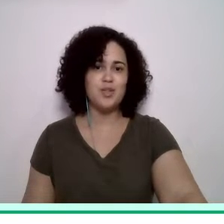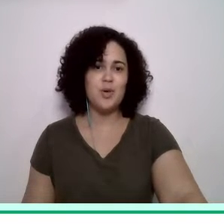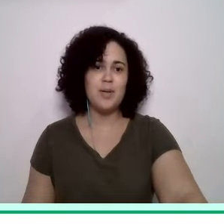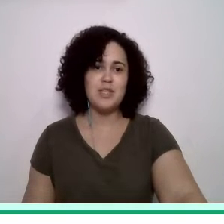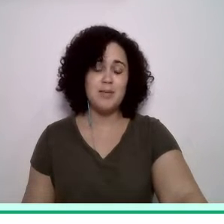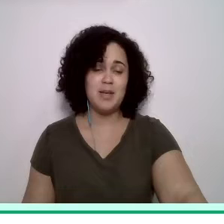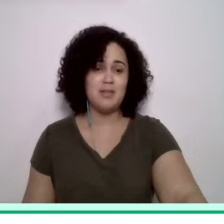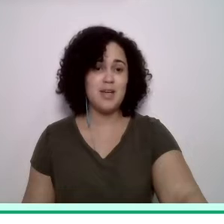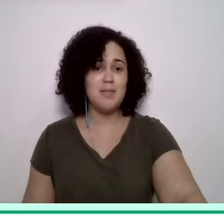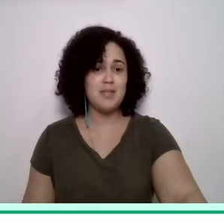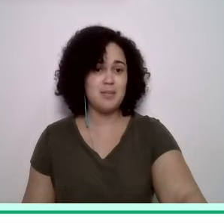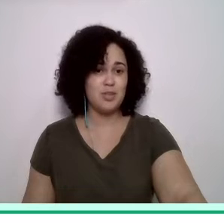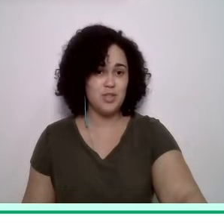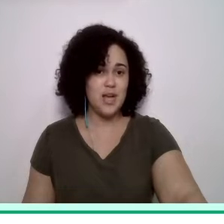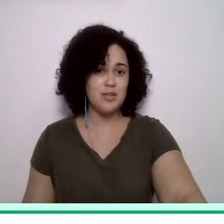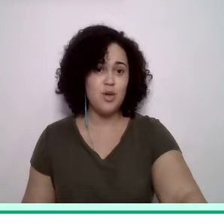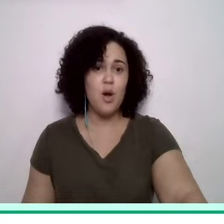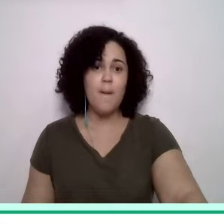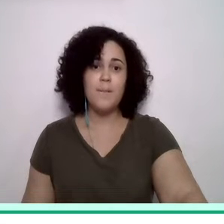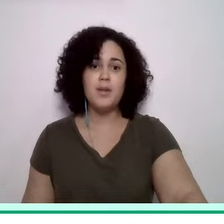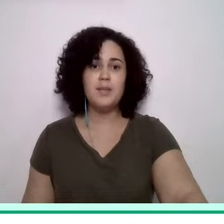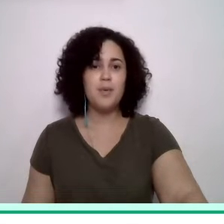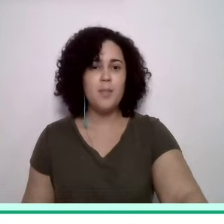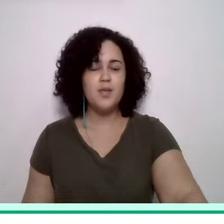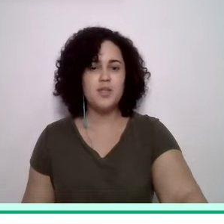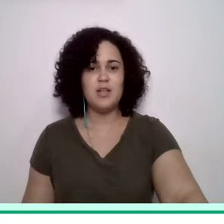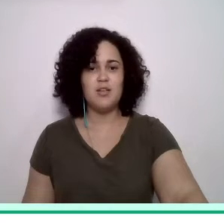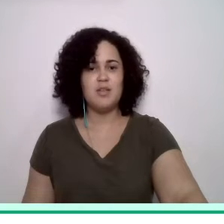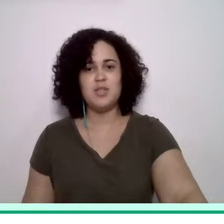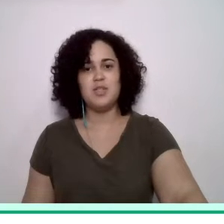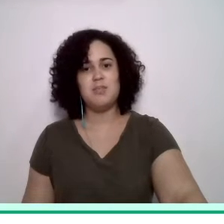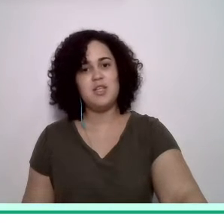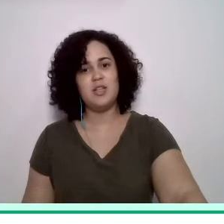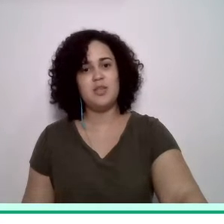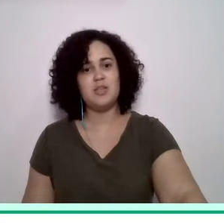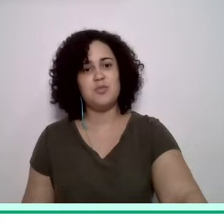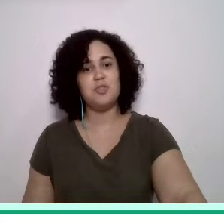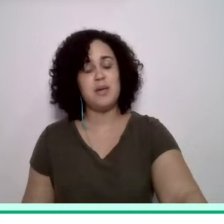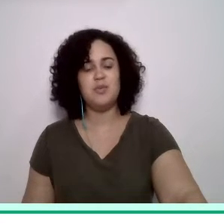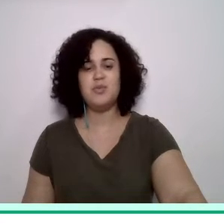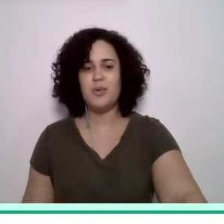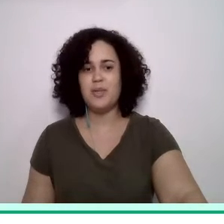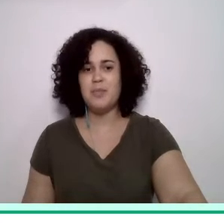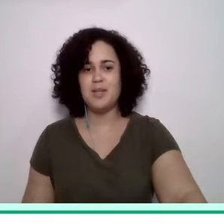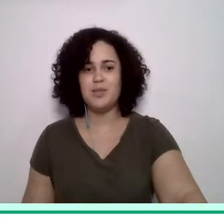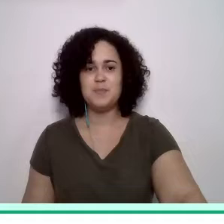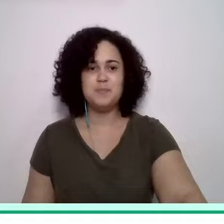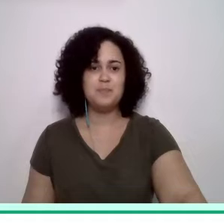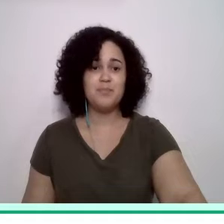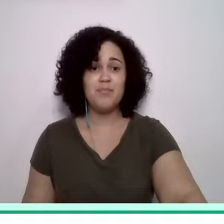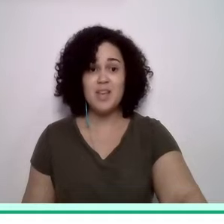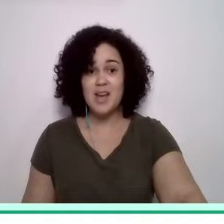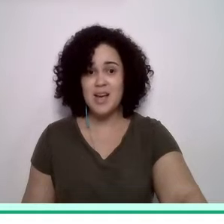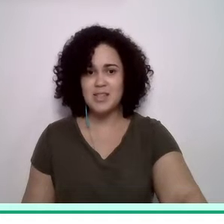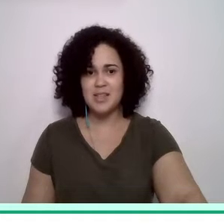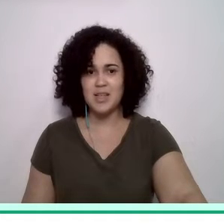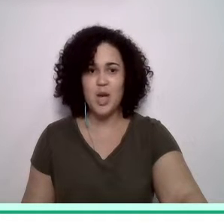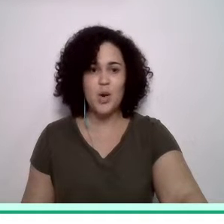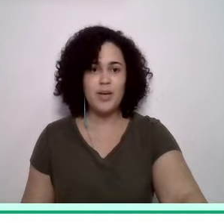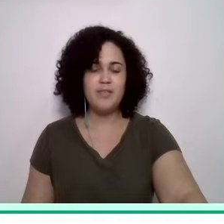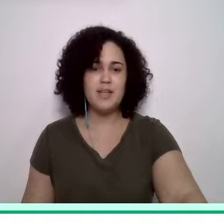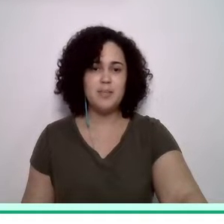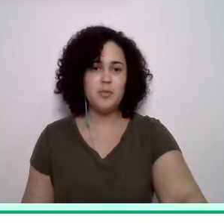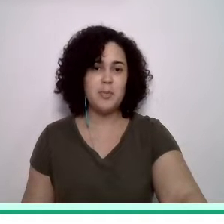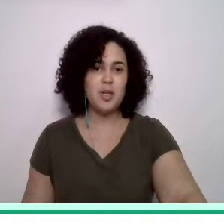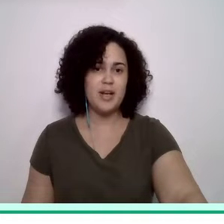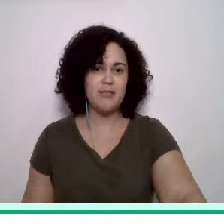com suporte de compartilhamento e armazenamento de dados podem proporcionar inovações em miniaturização de métodos colorimétricos. Assim,